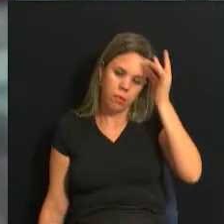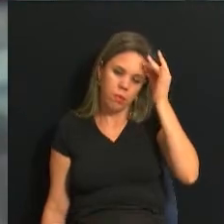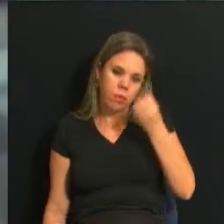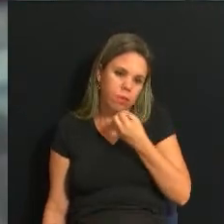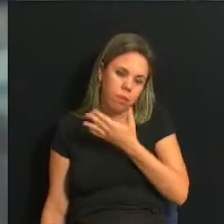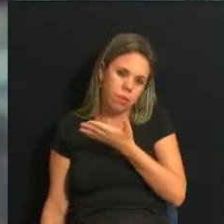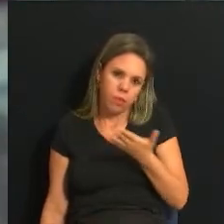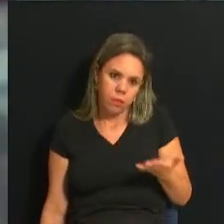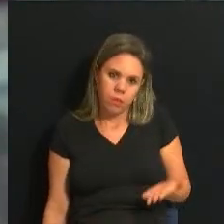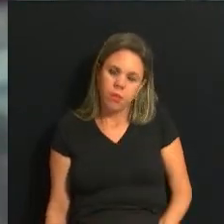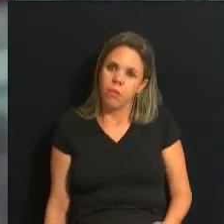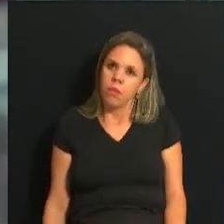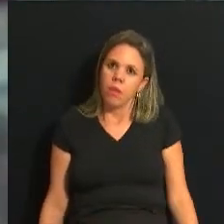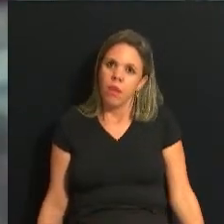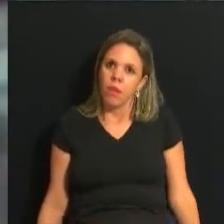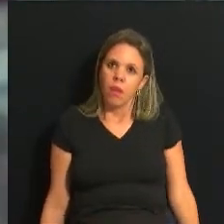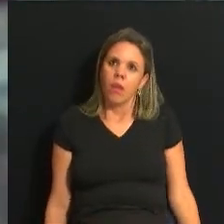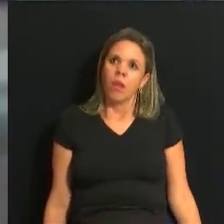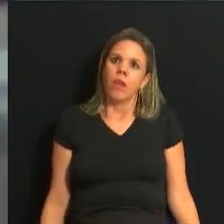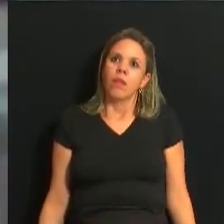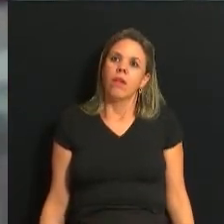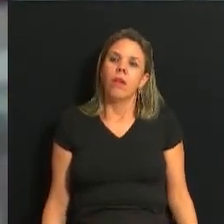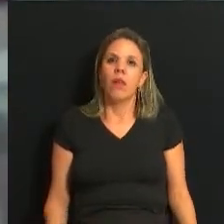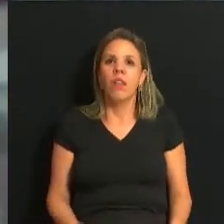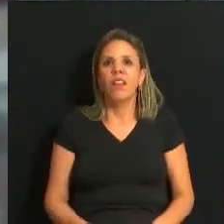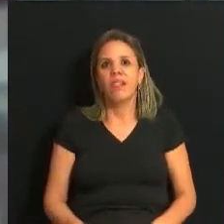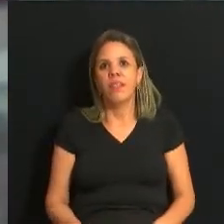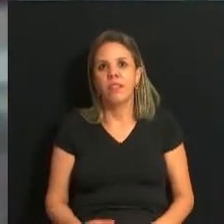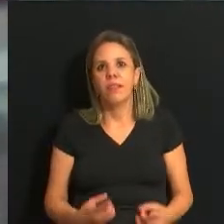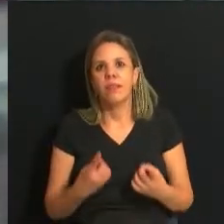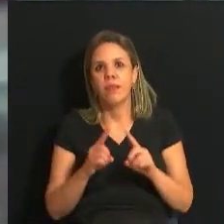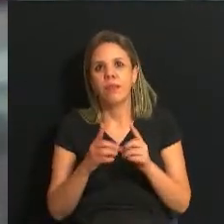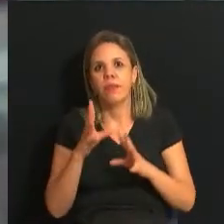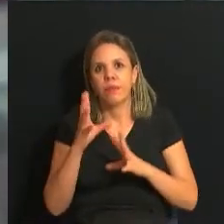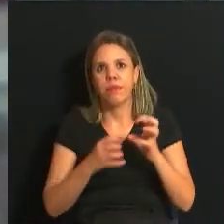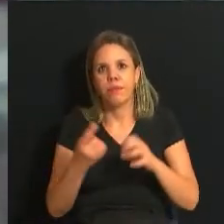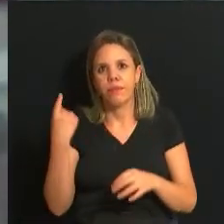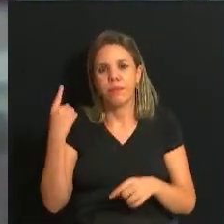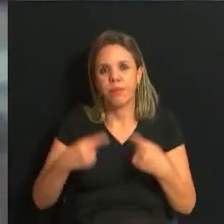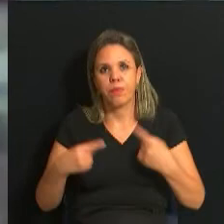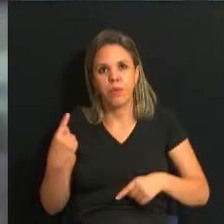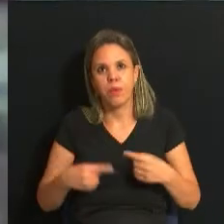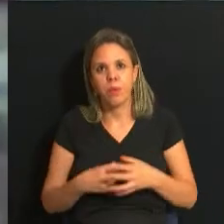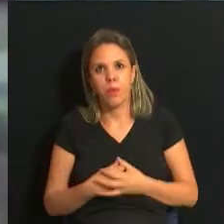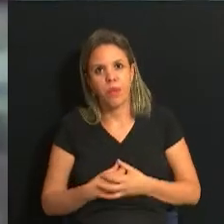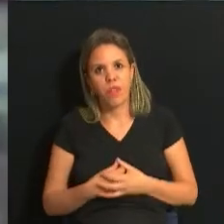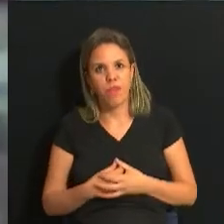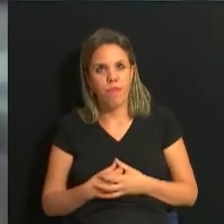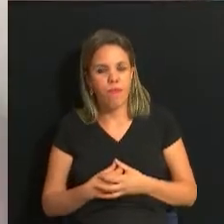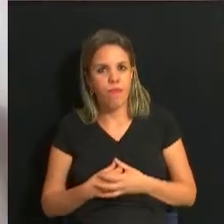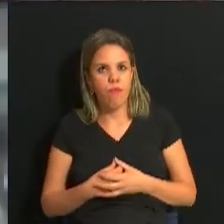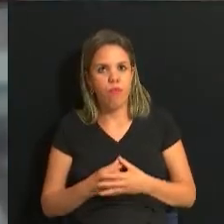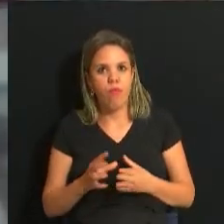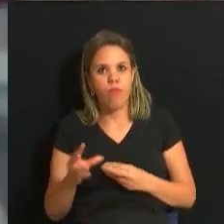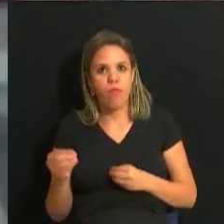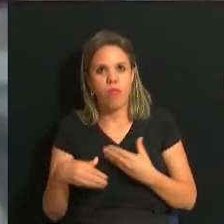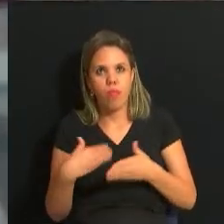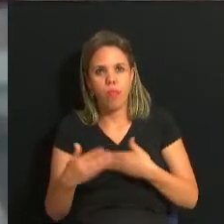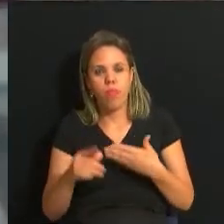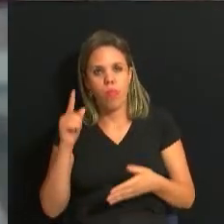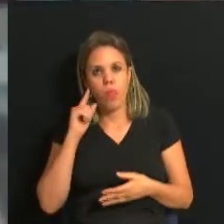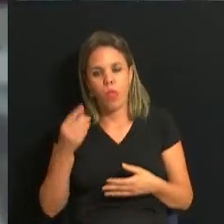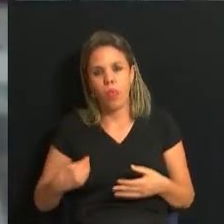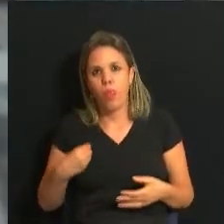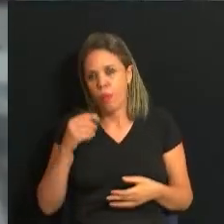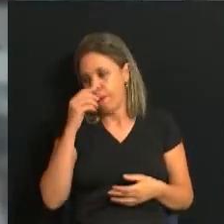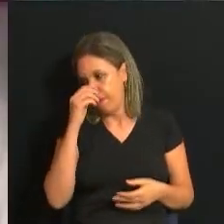tudo. Alguns casais que viviam em crise, discutindo entre eles, e fugir da rotina do casal atrás de